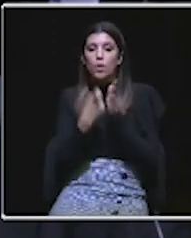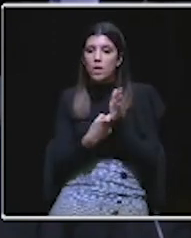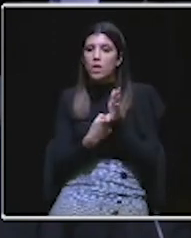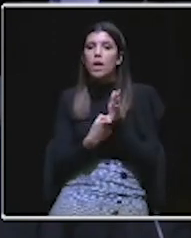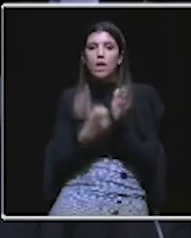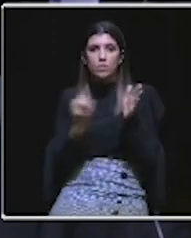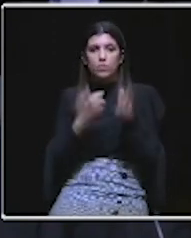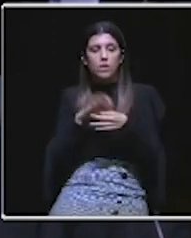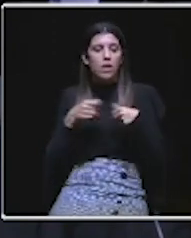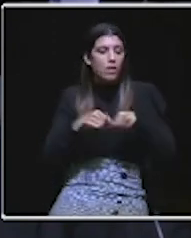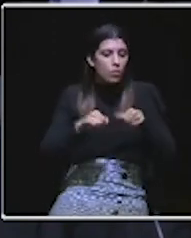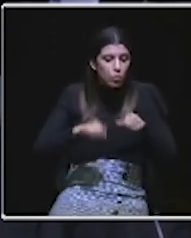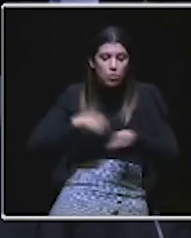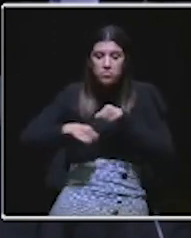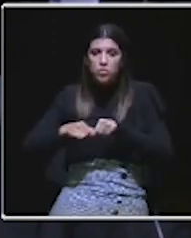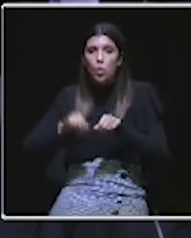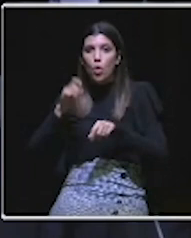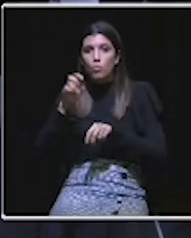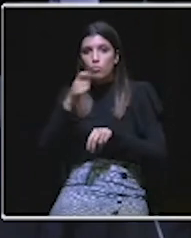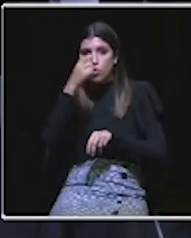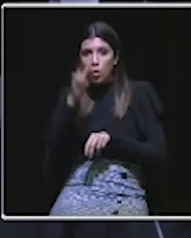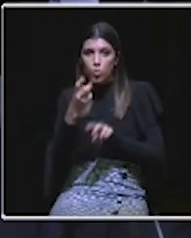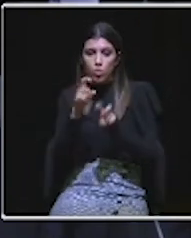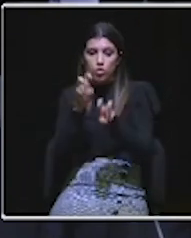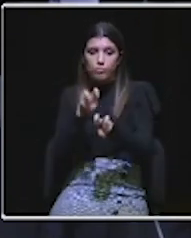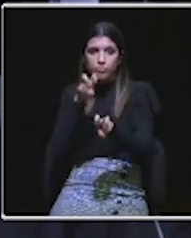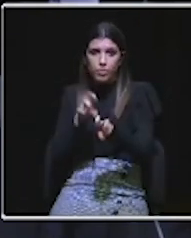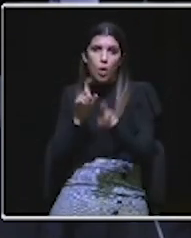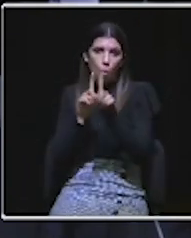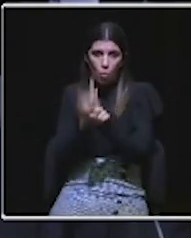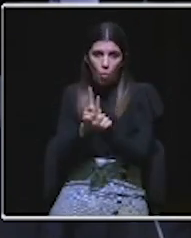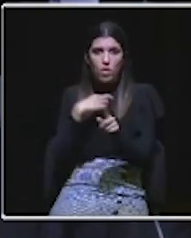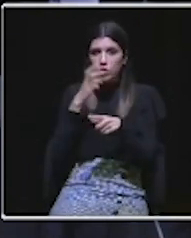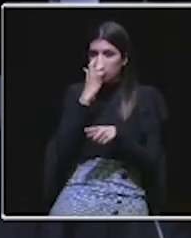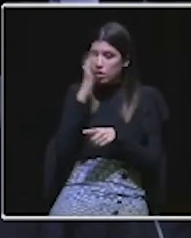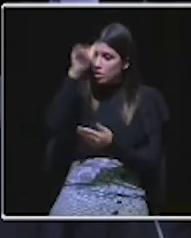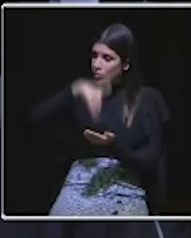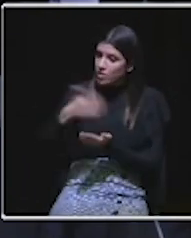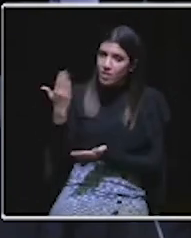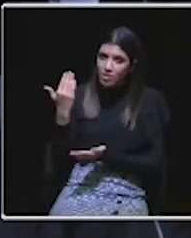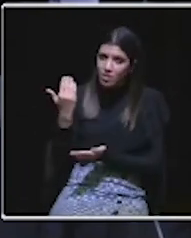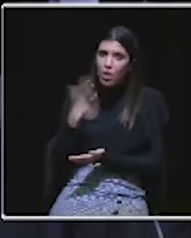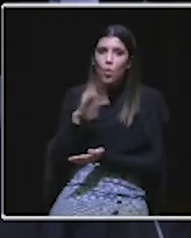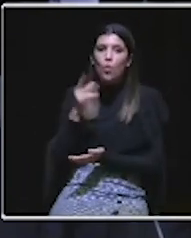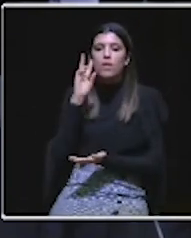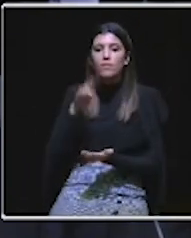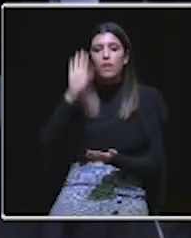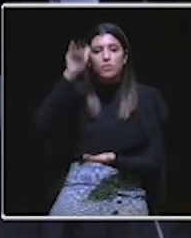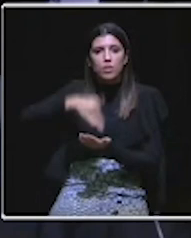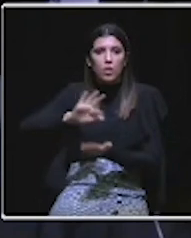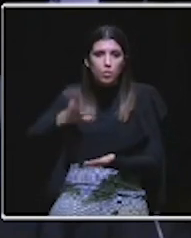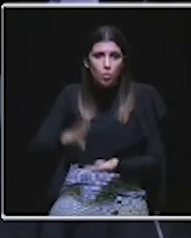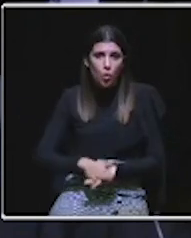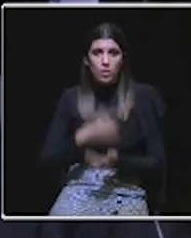enviesado sobre o uso de trotinetes e bicicletas partilhadas na cidade, mas apesar disso nós temos muita curiosidade em conhecer os resultados. Quando é que os poderemos obter, tanto os